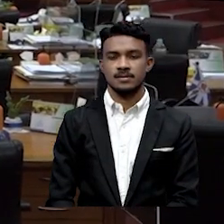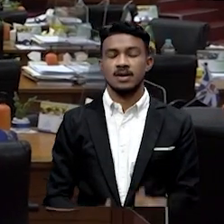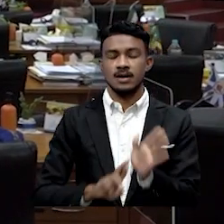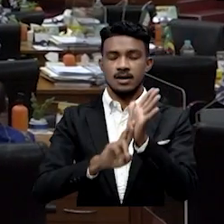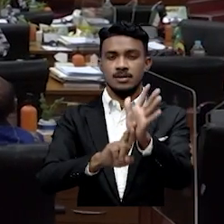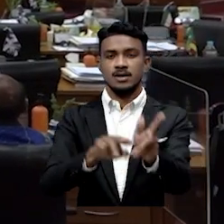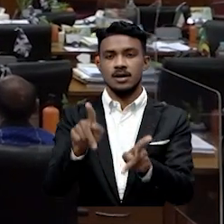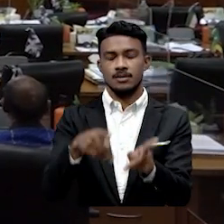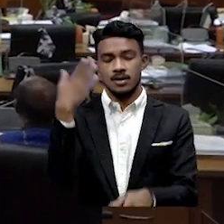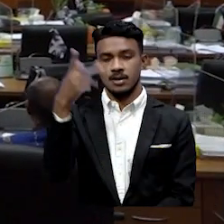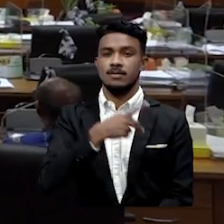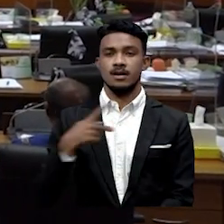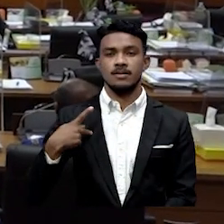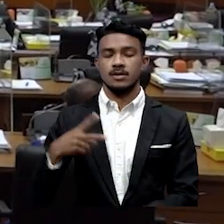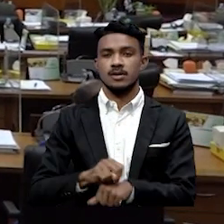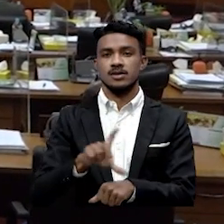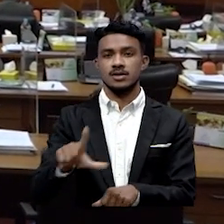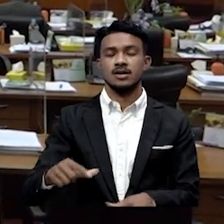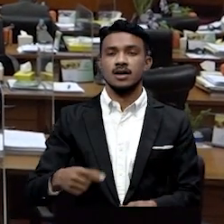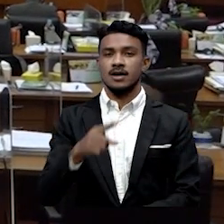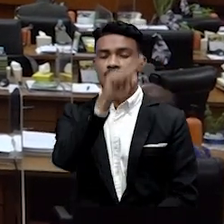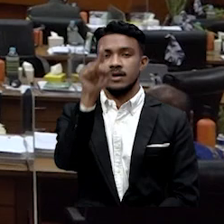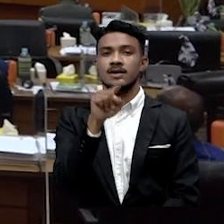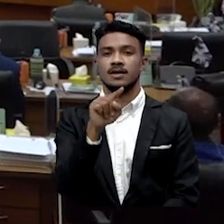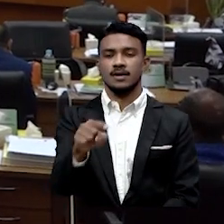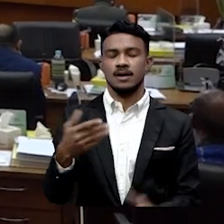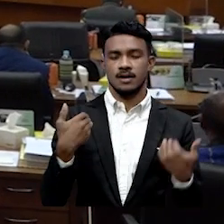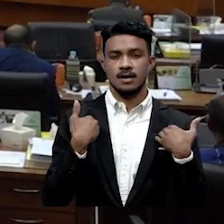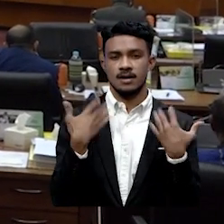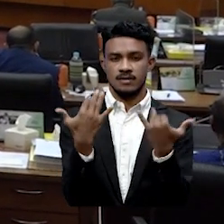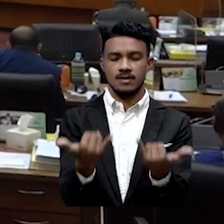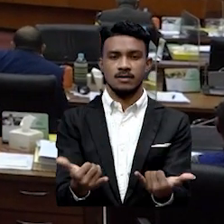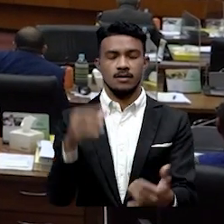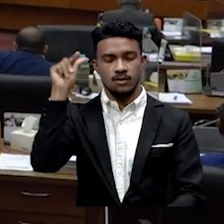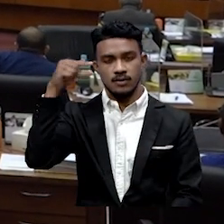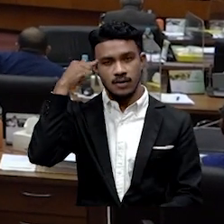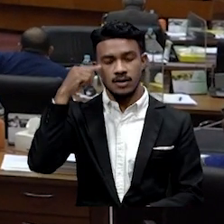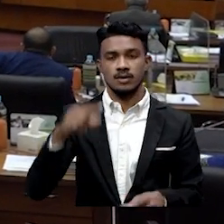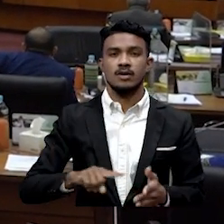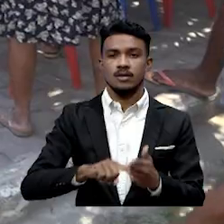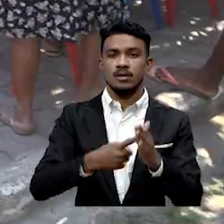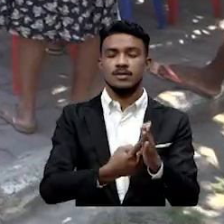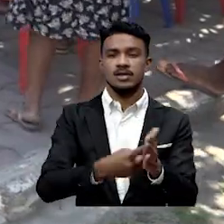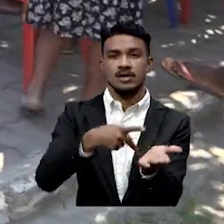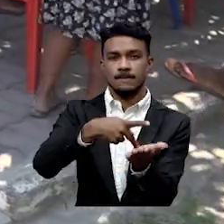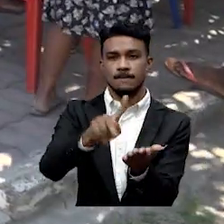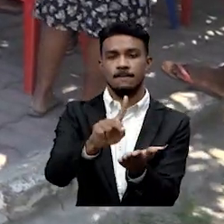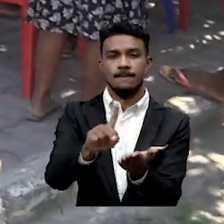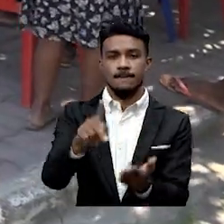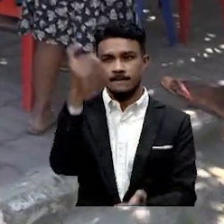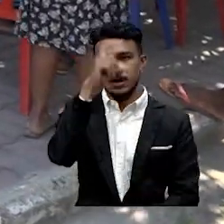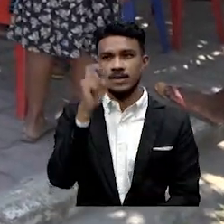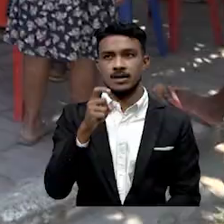Representante povo e Parlamento Nacional hatou questão ne tamba da daune governo hahu halo pagamento ba idoso sira e a